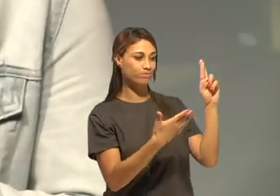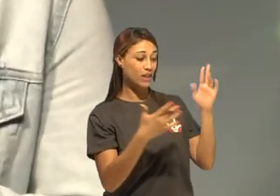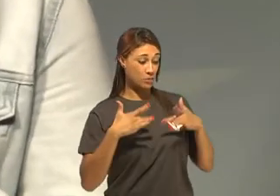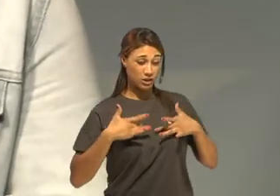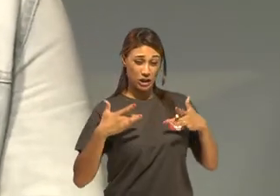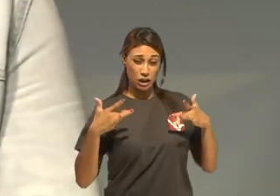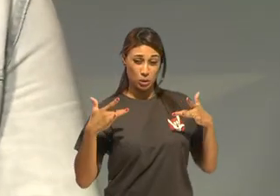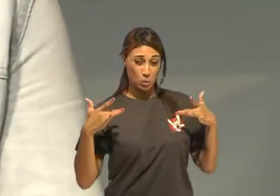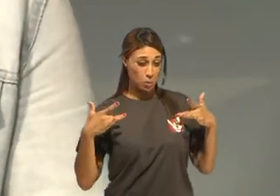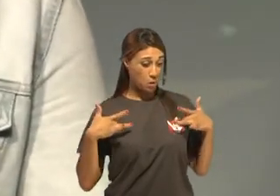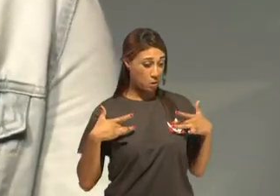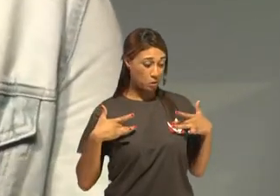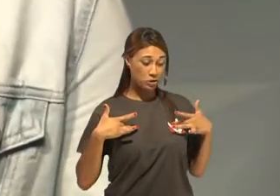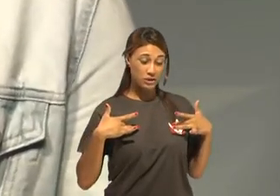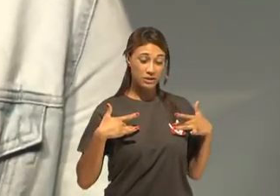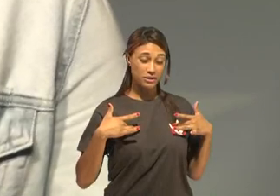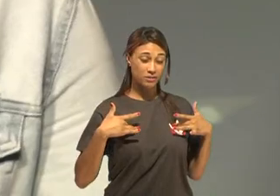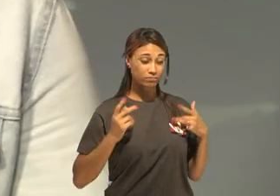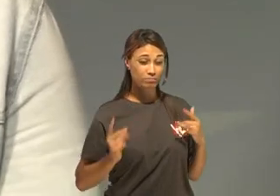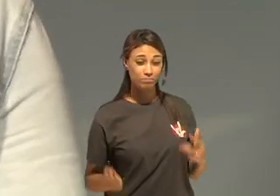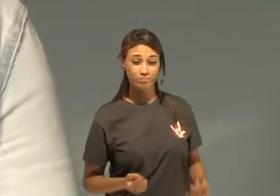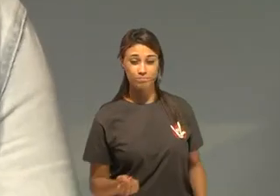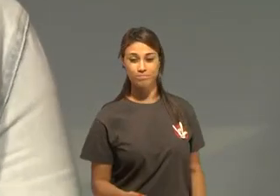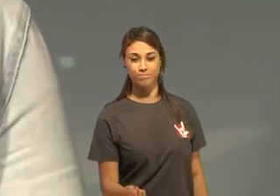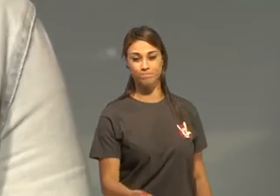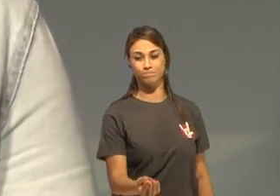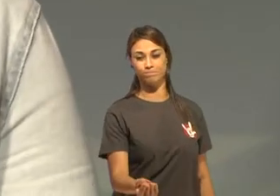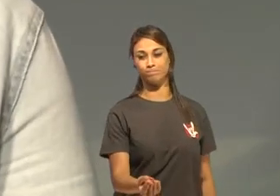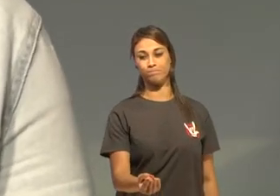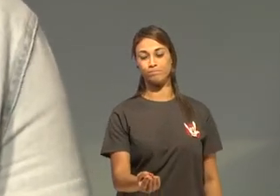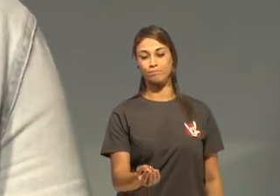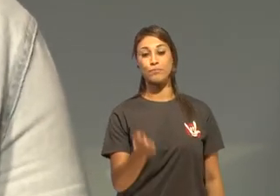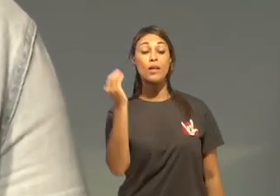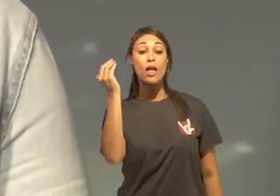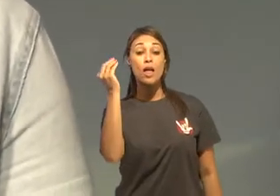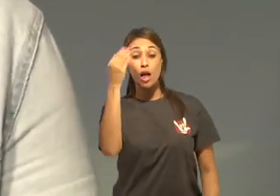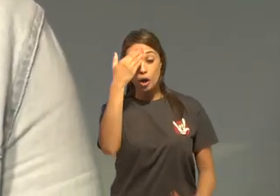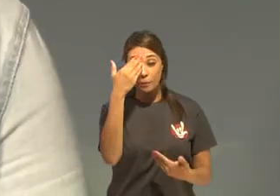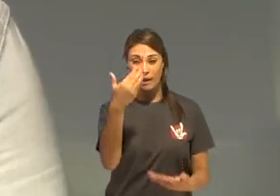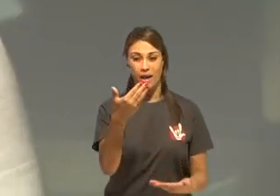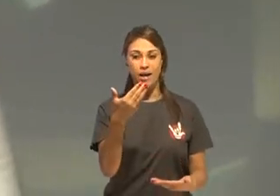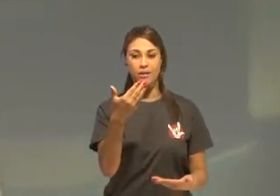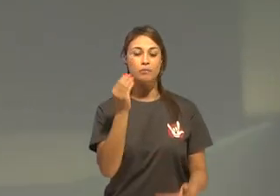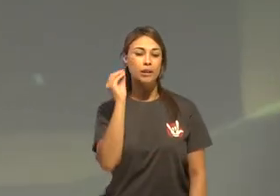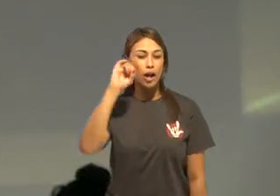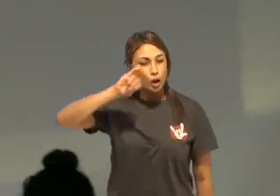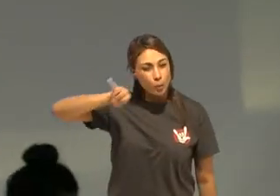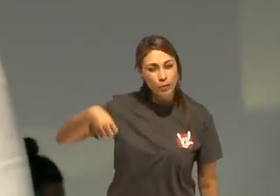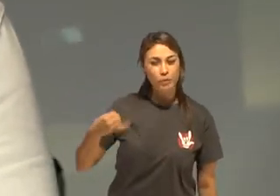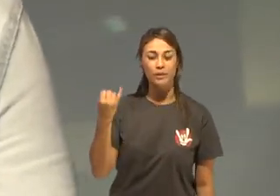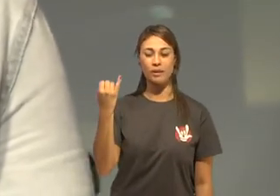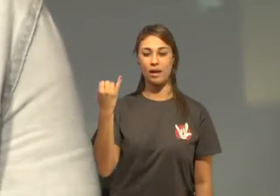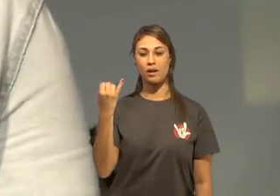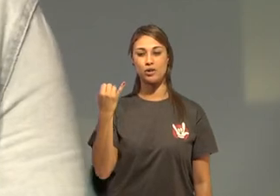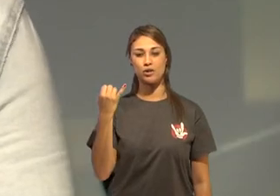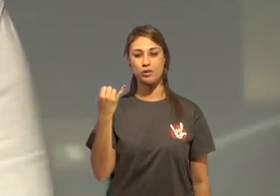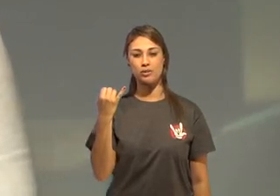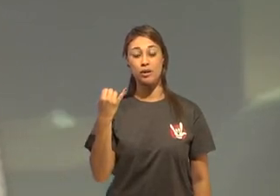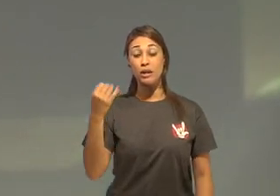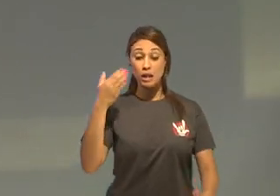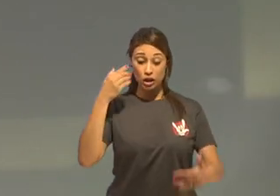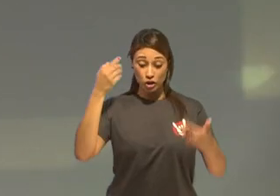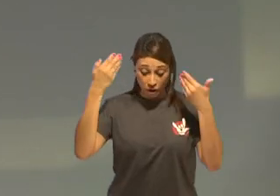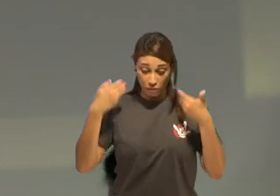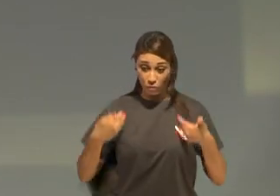por ter o privilégio, o prazer de ser igreja, a única instituição onde as portas